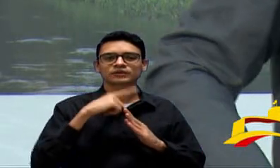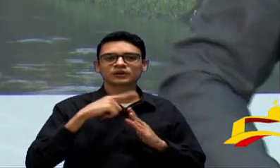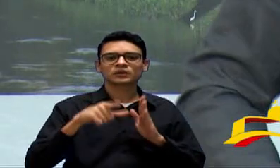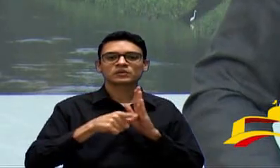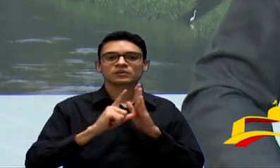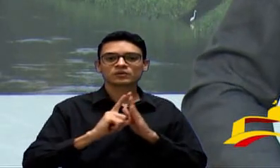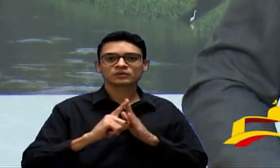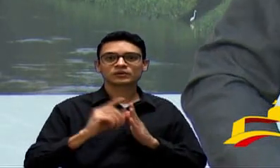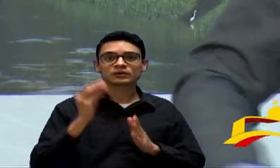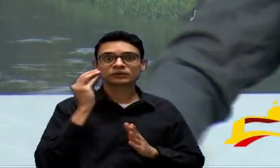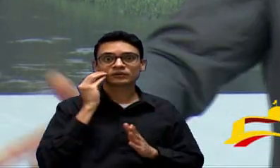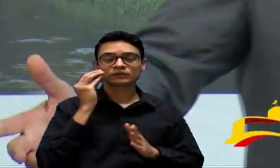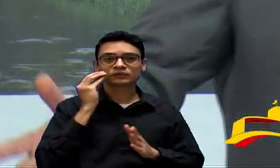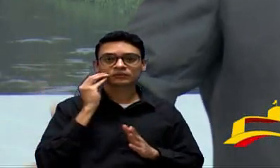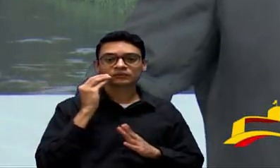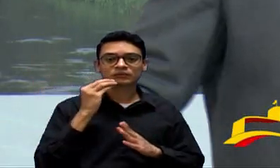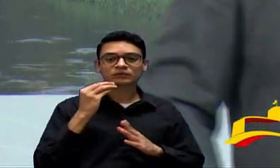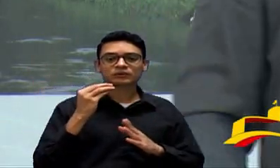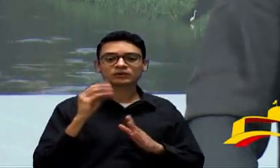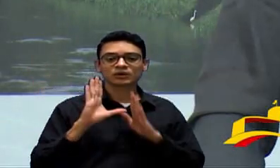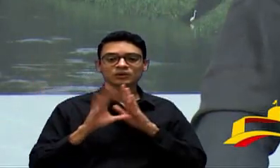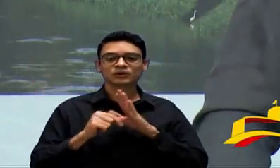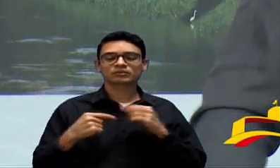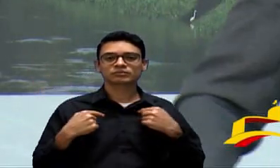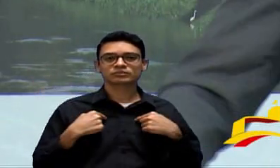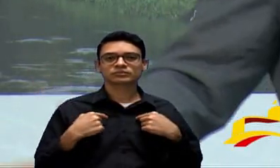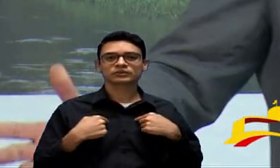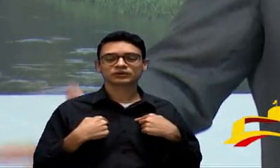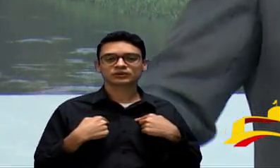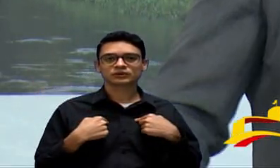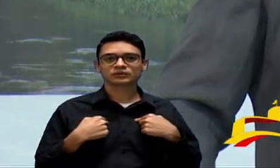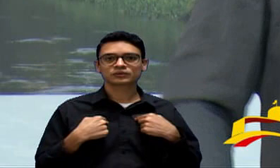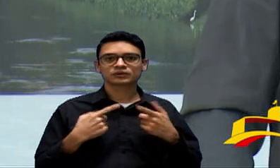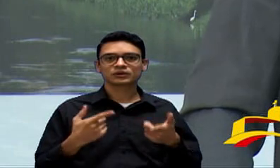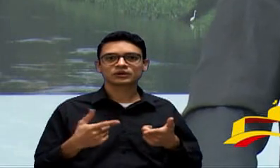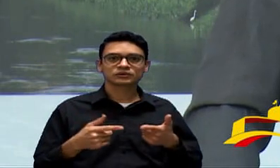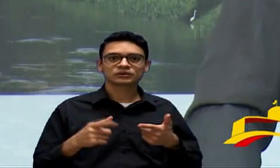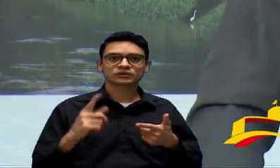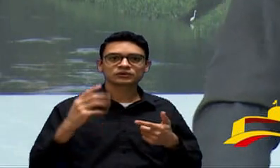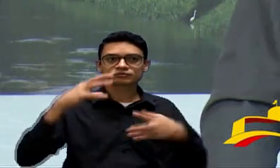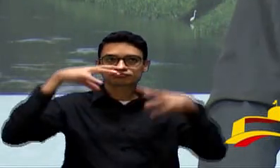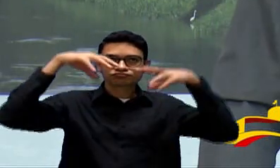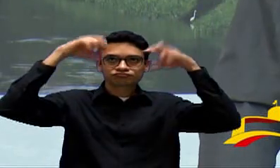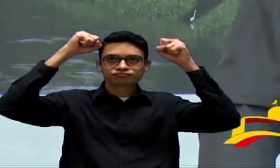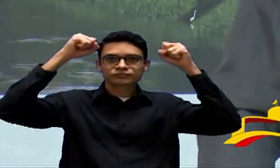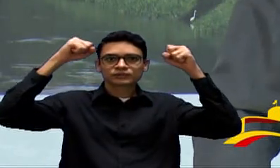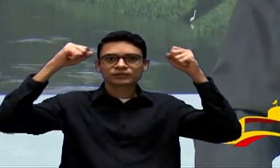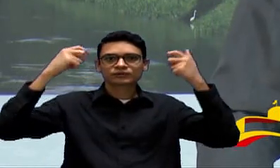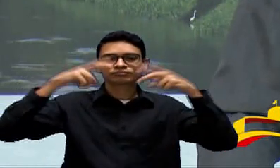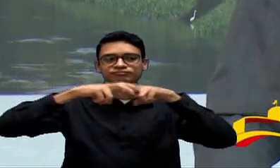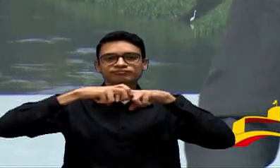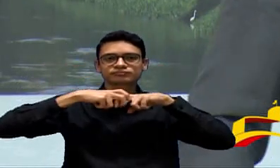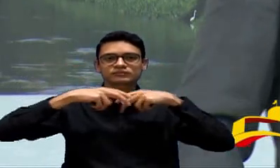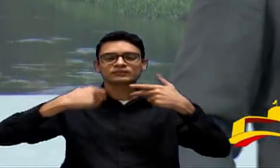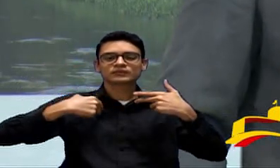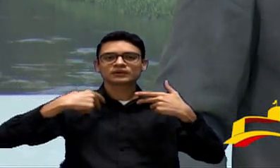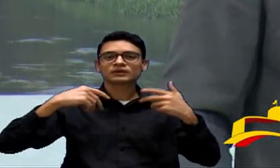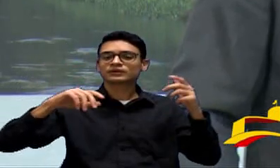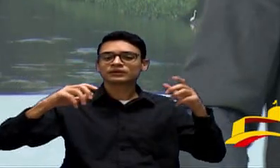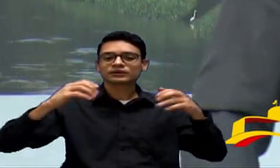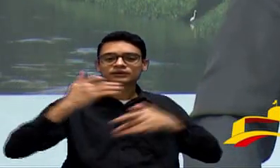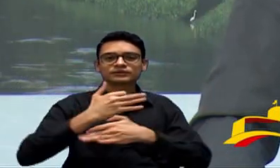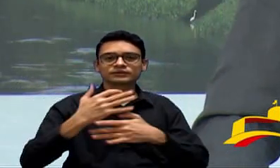me assaltar. Olha só o que a escuridão gera. E a nossa cidade é linda, nossa cidade é rica, tem mais de 700